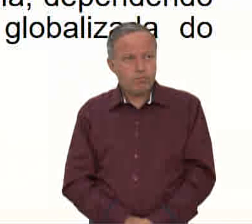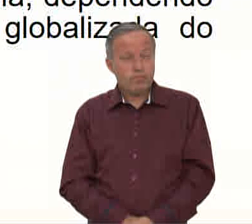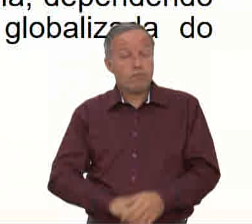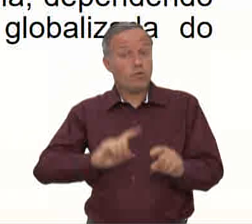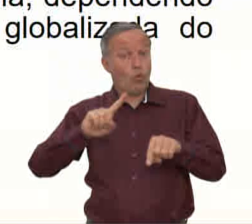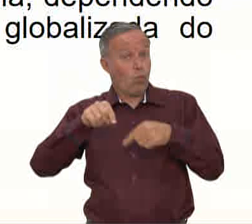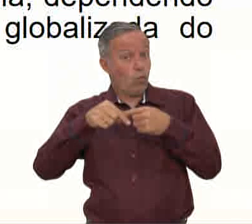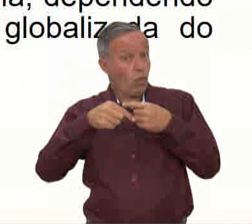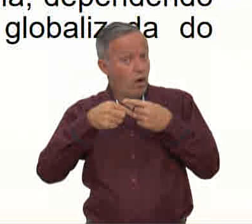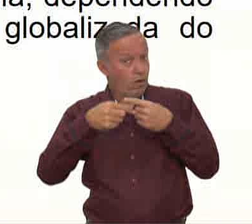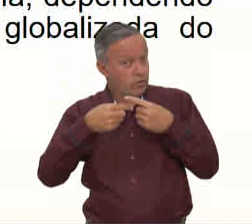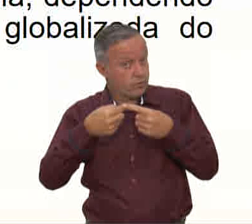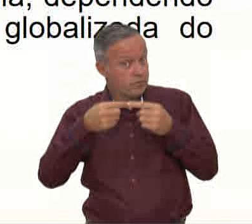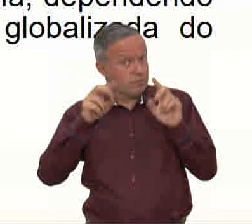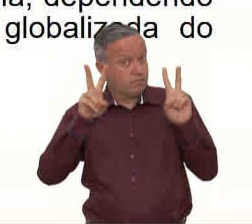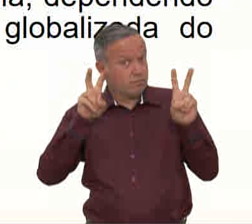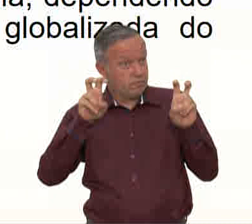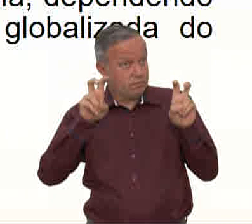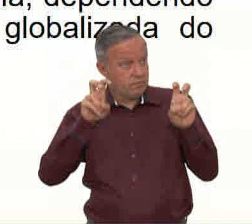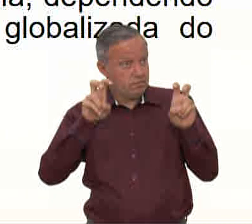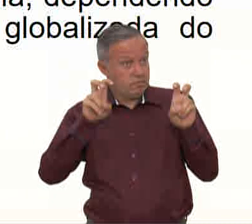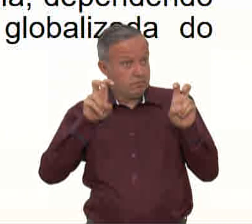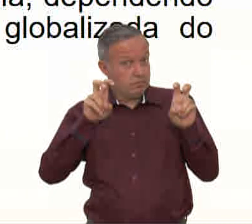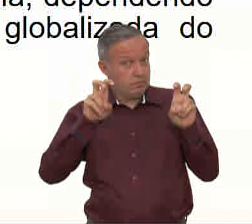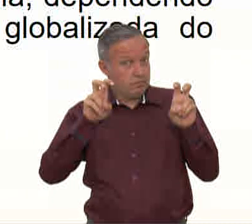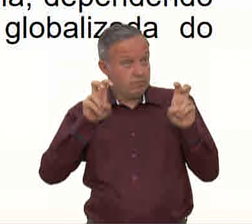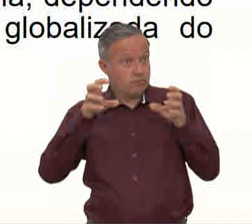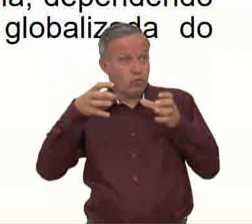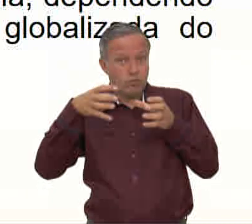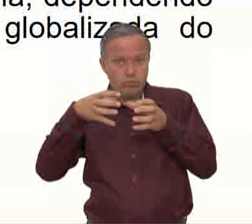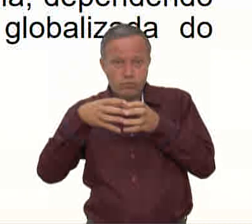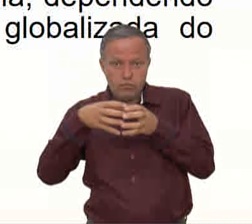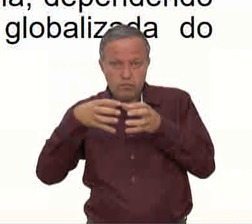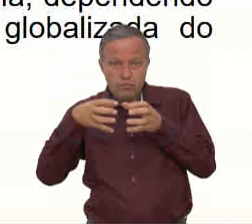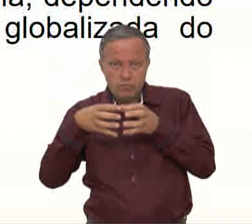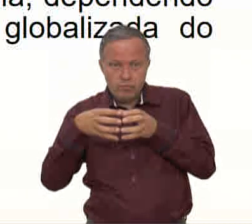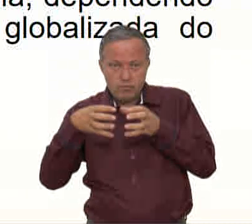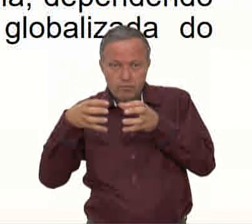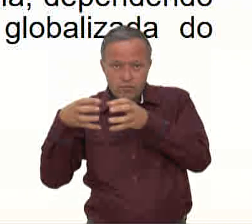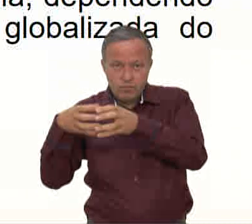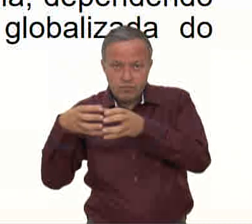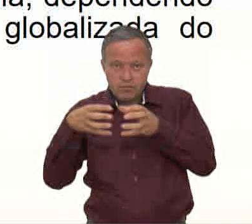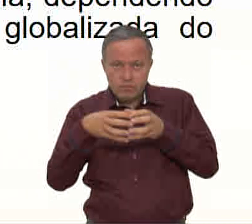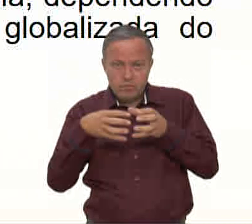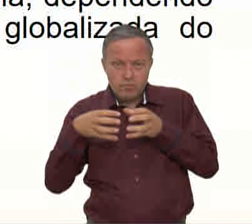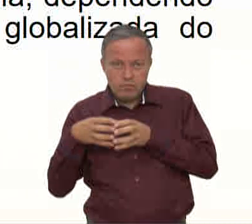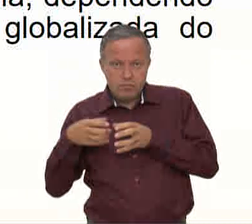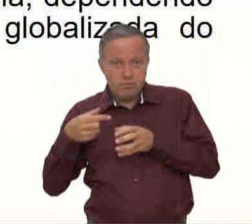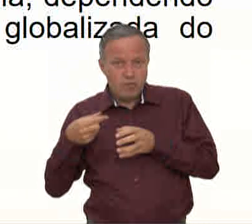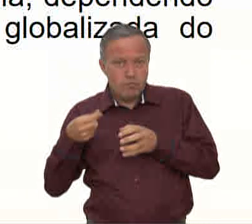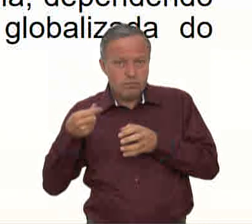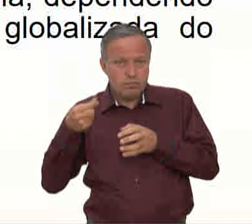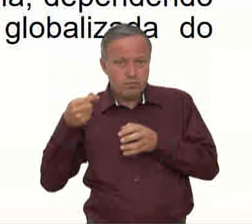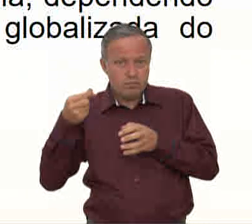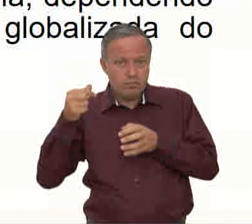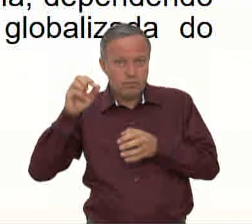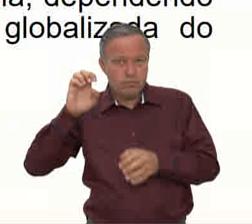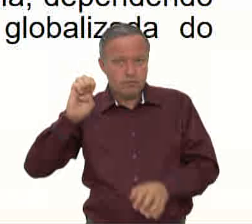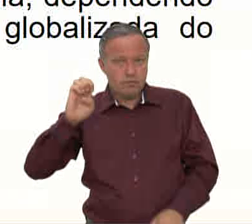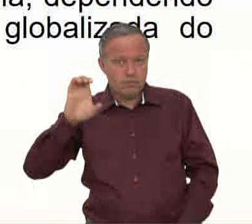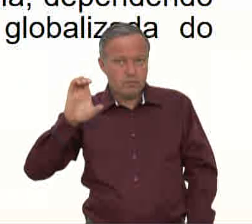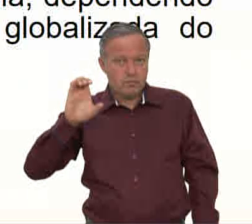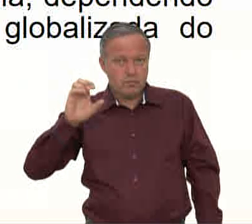Outro impacto, né, outro que nós temos aí na nova ordem mundial são os blocos econômicos, a formação